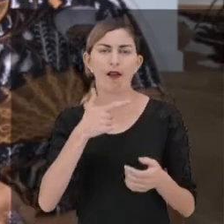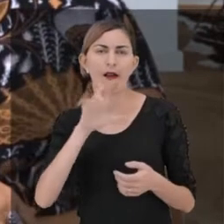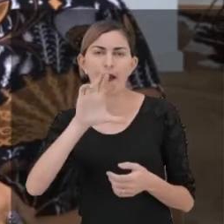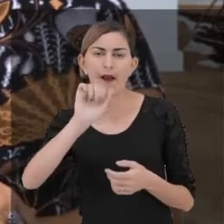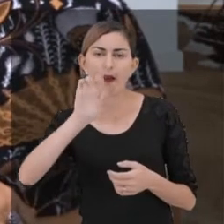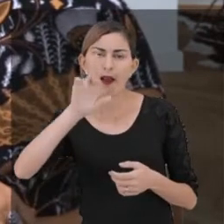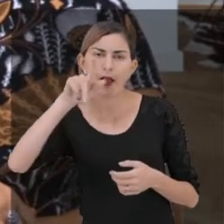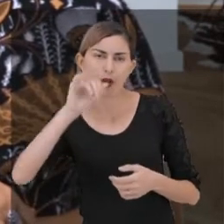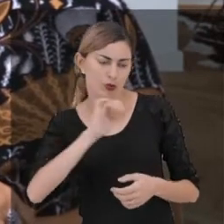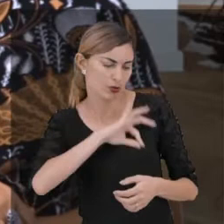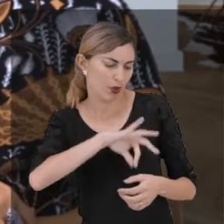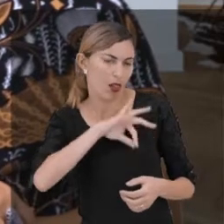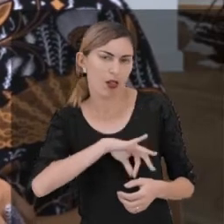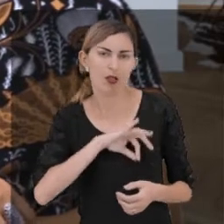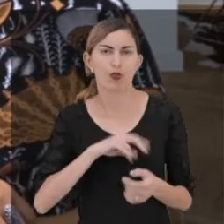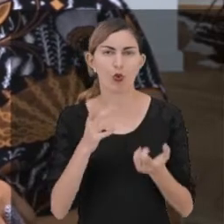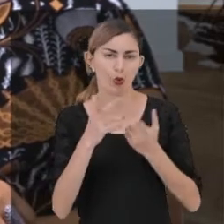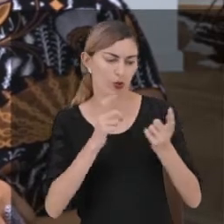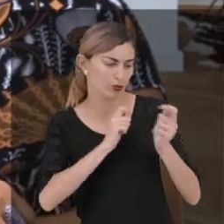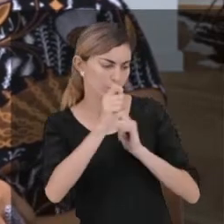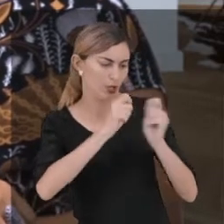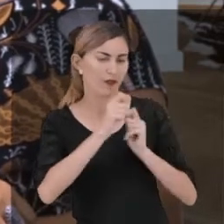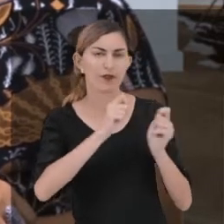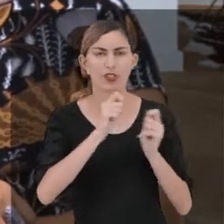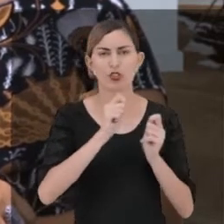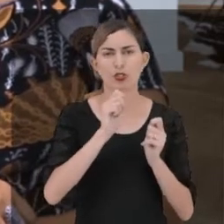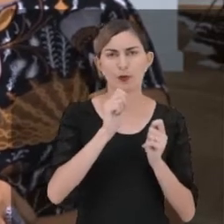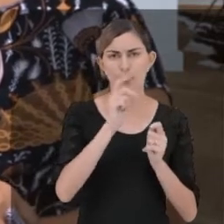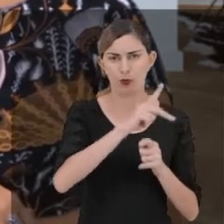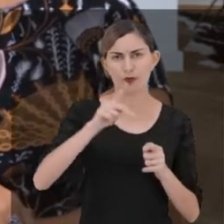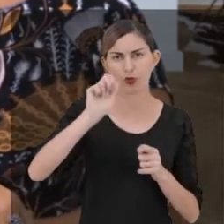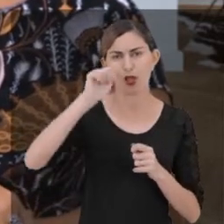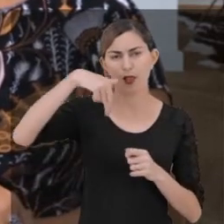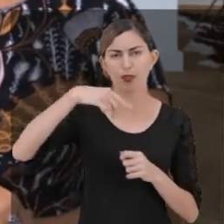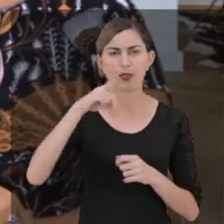salários. Vamos agora fazer a entrevista com a professora Andréa Pedrosa.